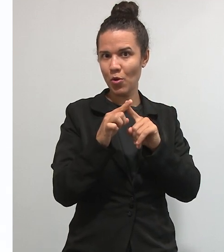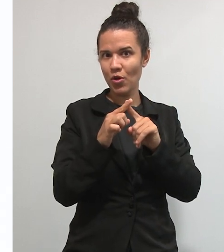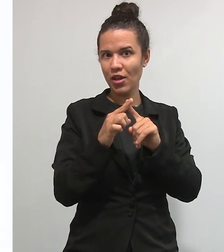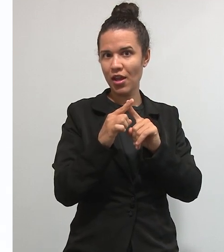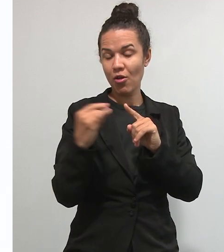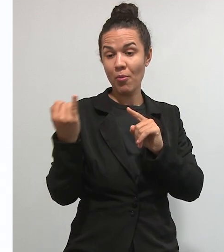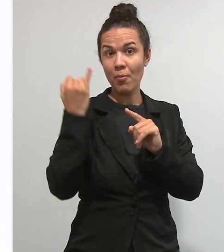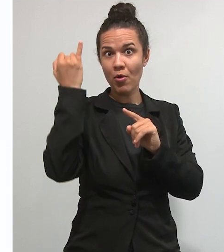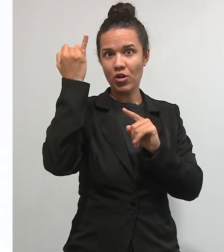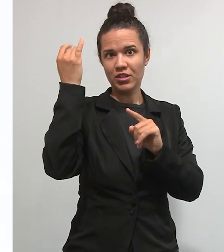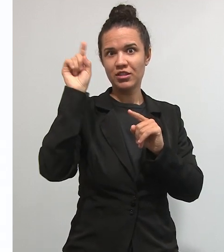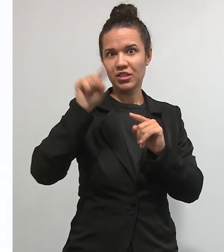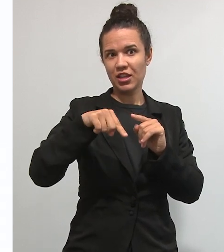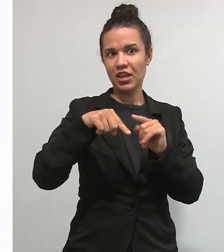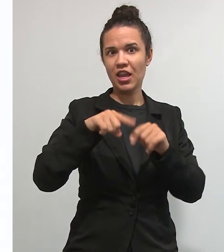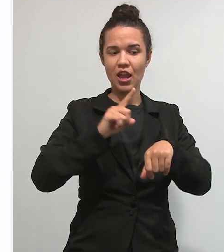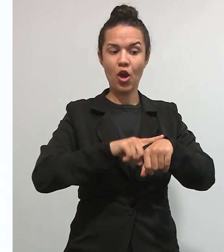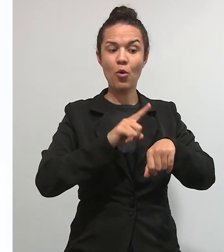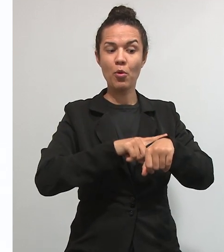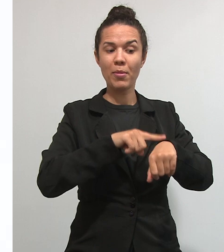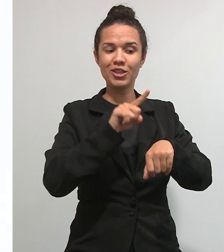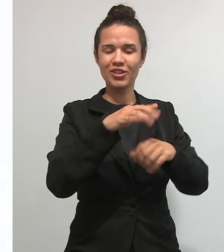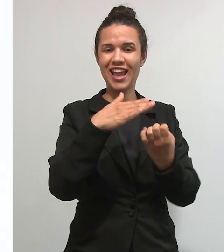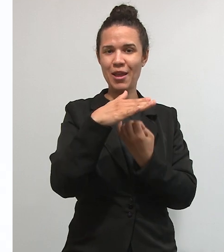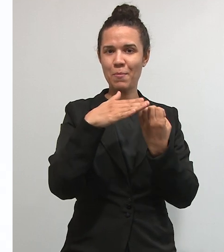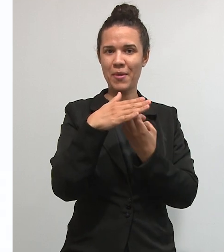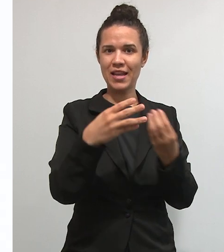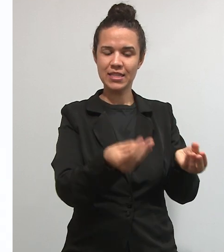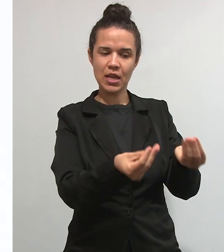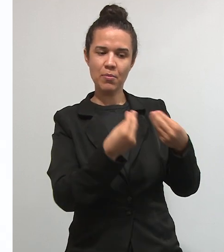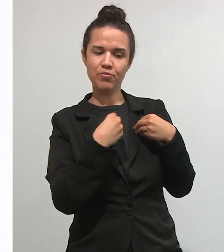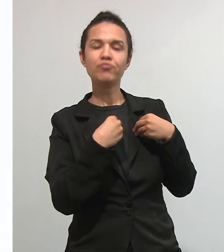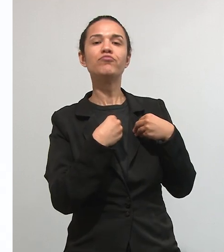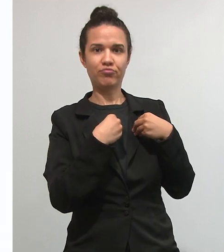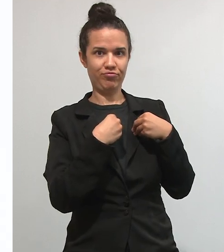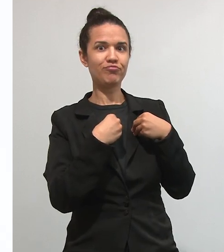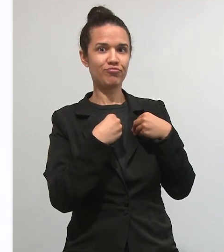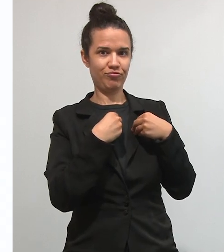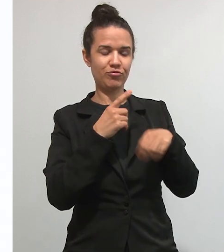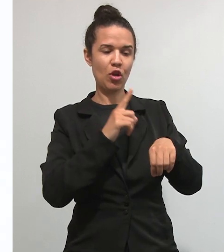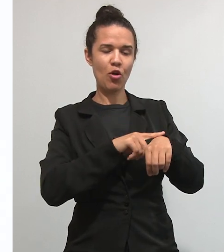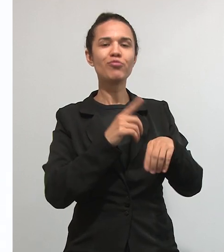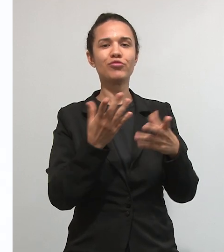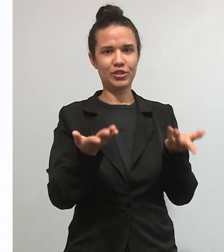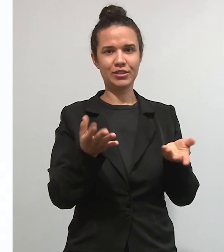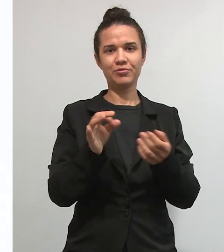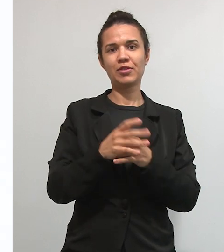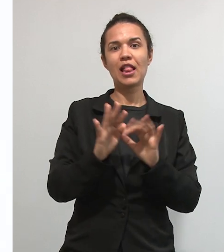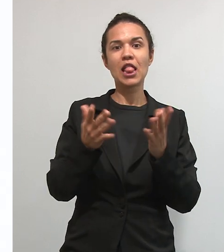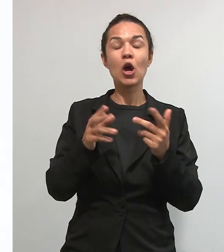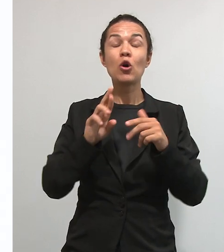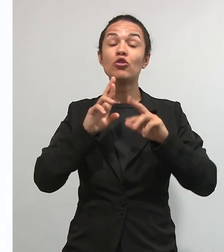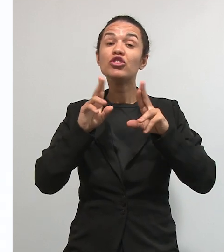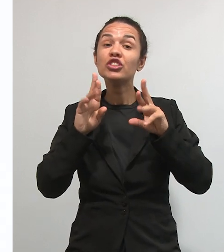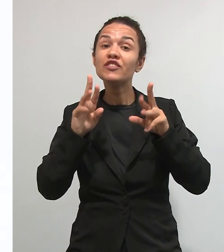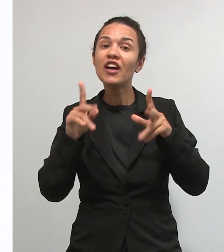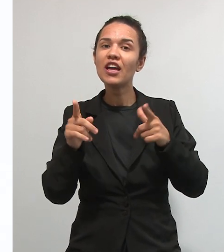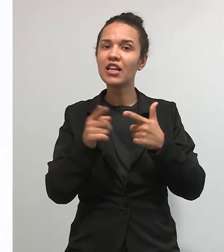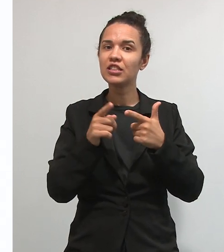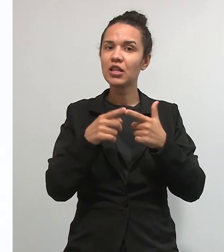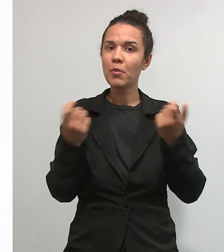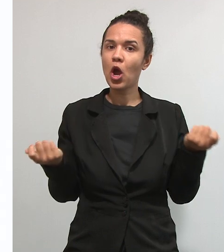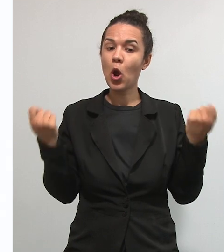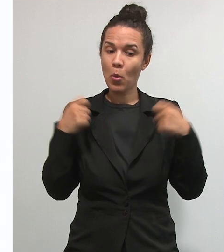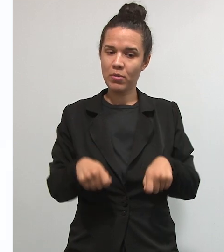órgão público, recebeu esse valor. No regime de competência, já é o contrário, como já falamos ali, né,